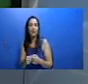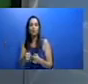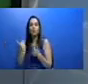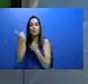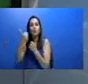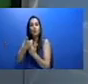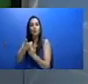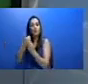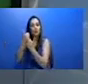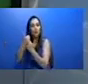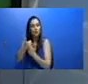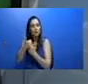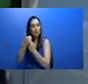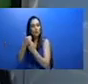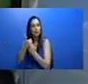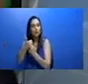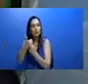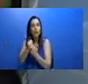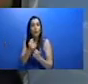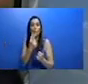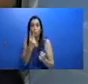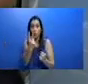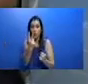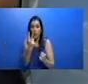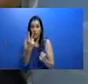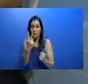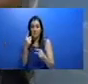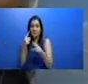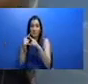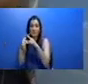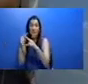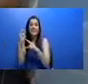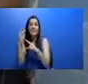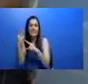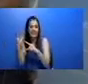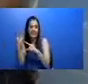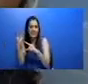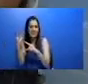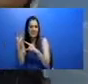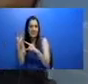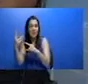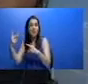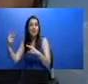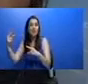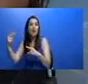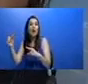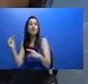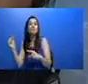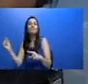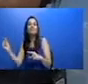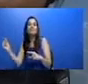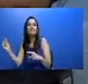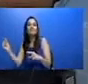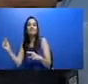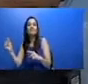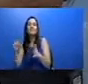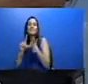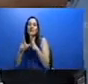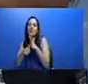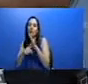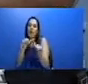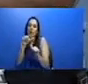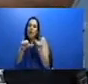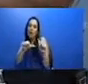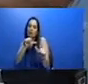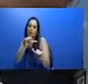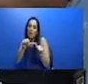Então, quanto vai ficar aqui? 3 vezes 6 igual a... Não vou falar. Depois você vai transformar em dúzia. Vai